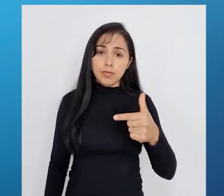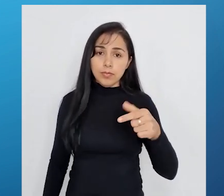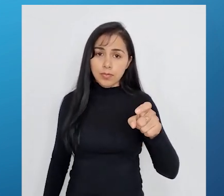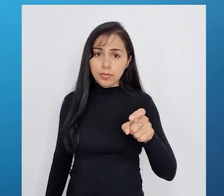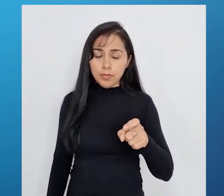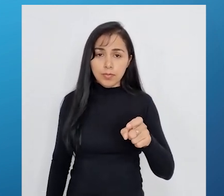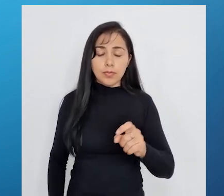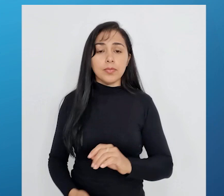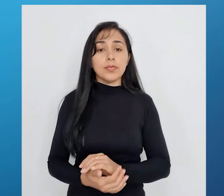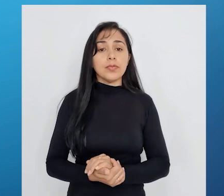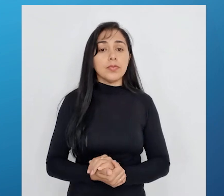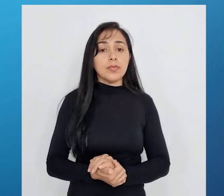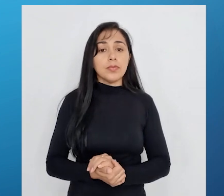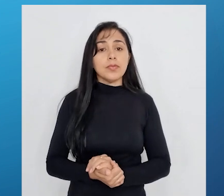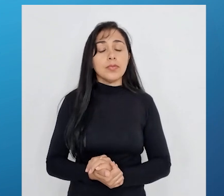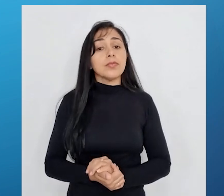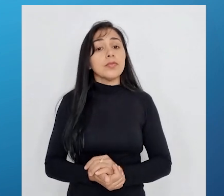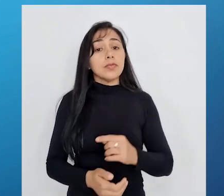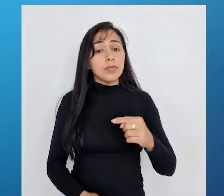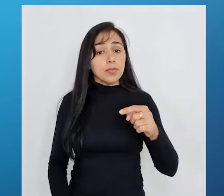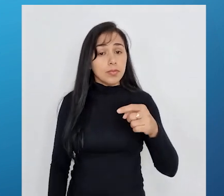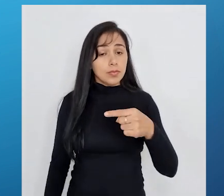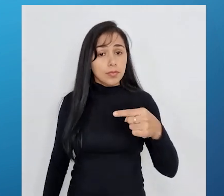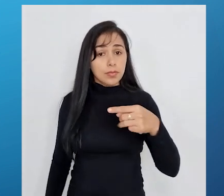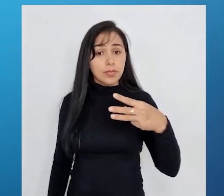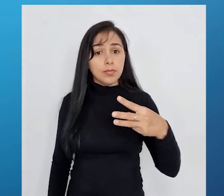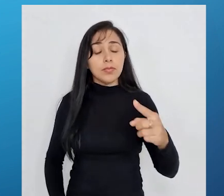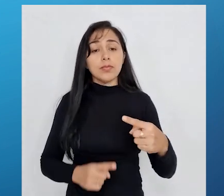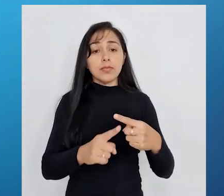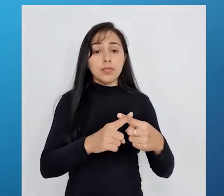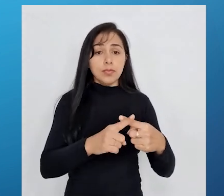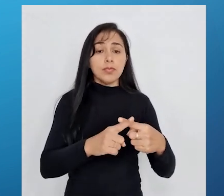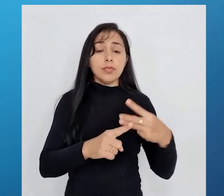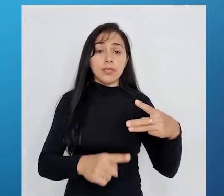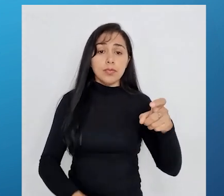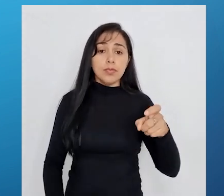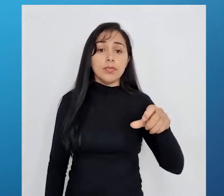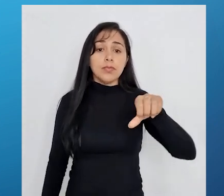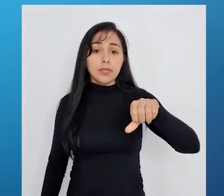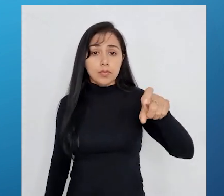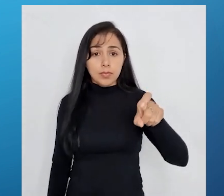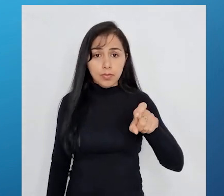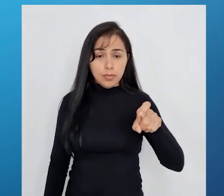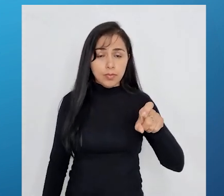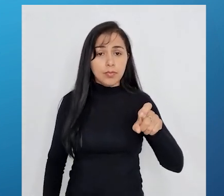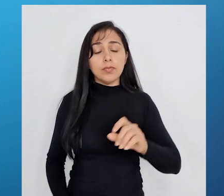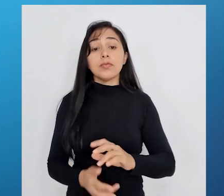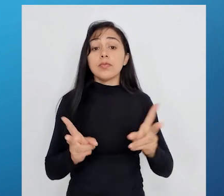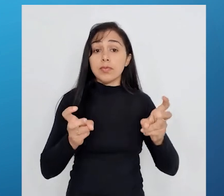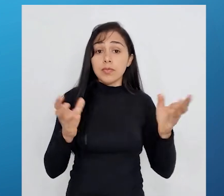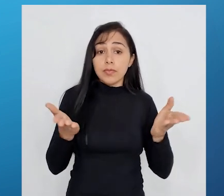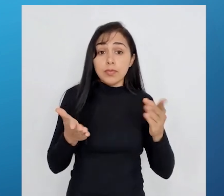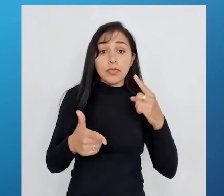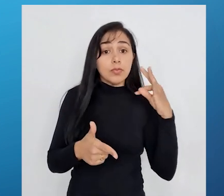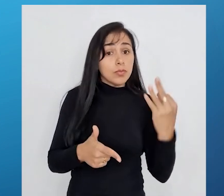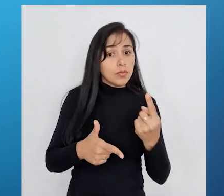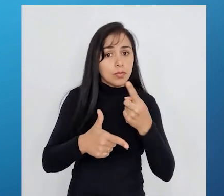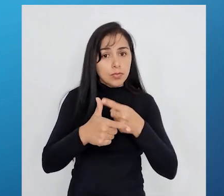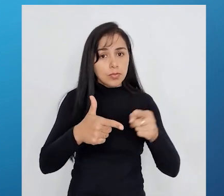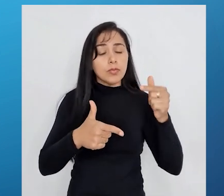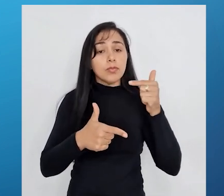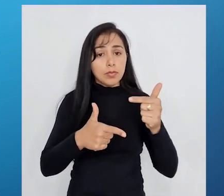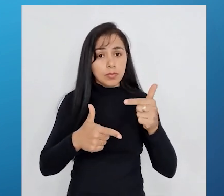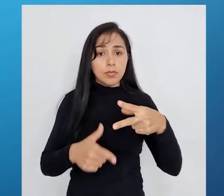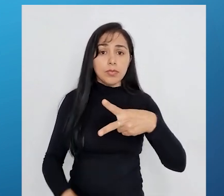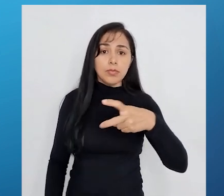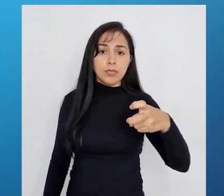menos 9x. Menos 3 vezes menos 2, mais 6. Lembrando que está tudo dividido por 2,